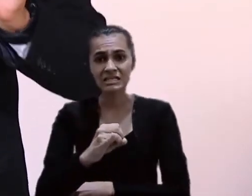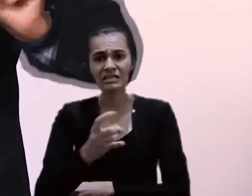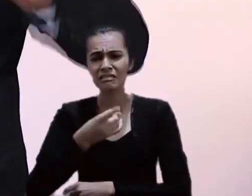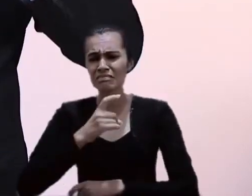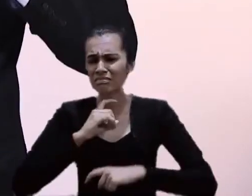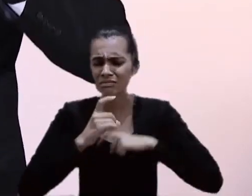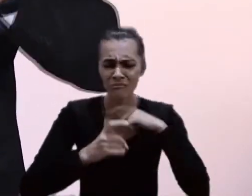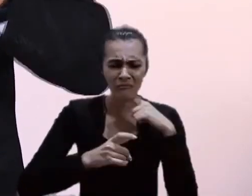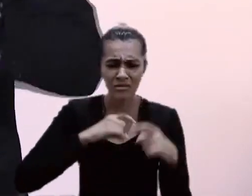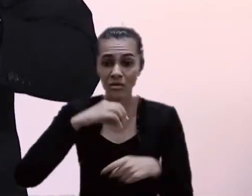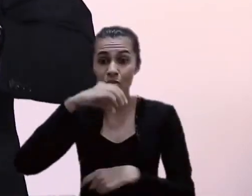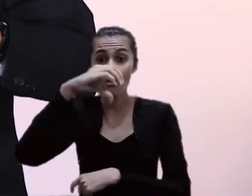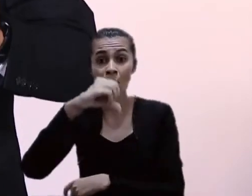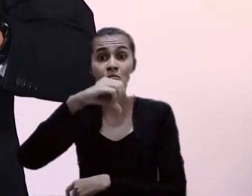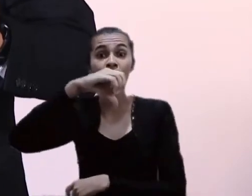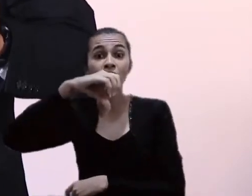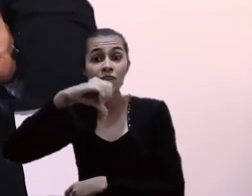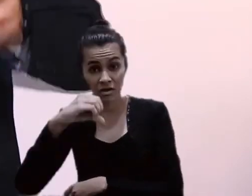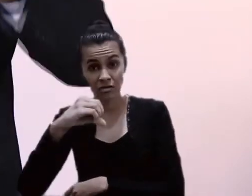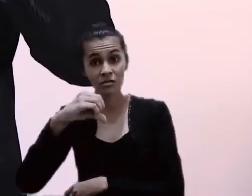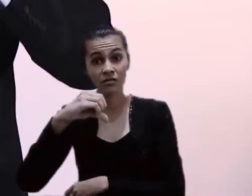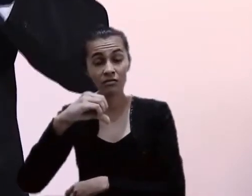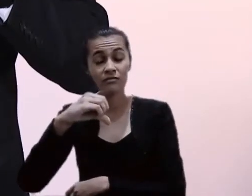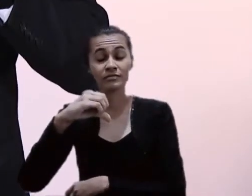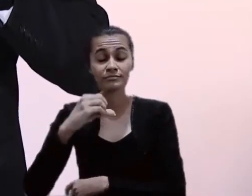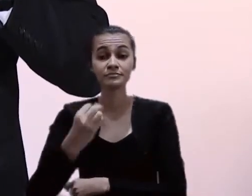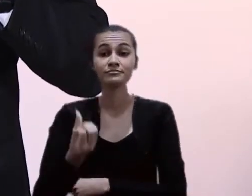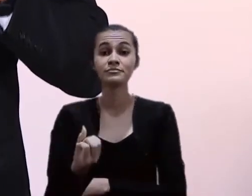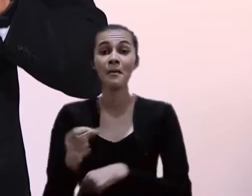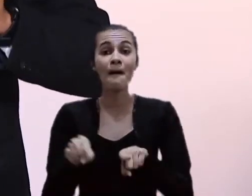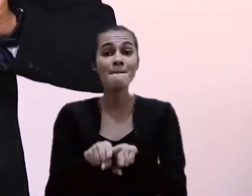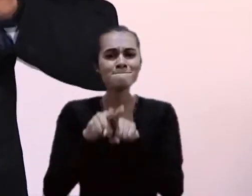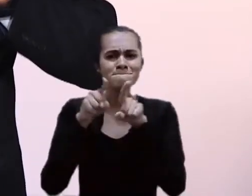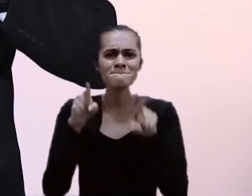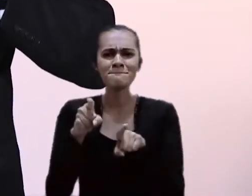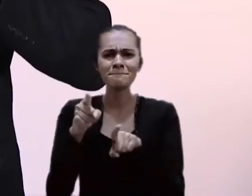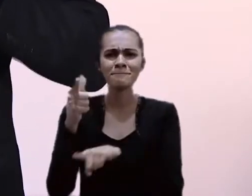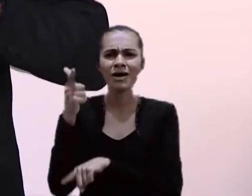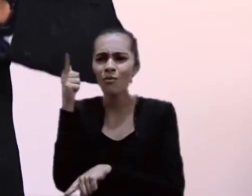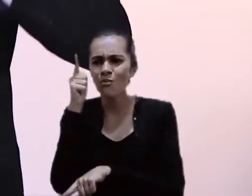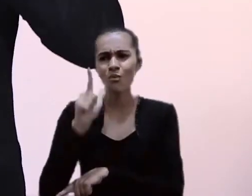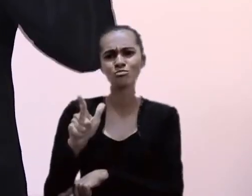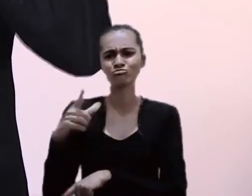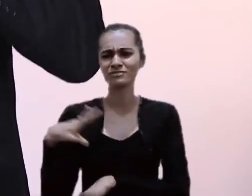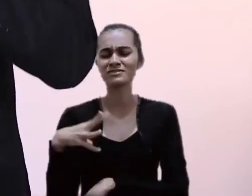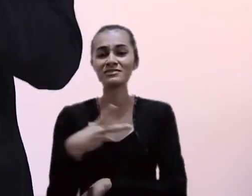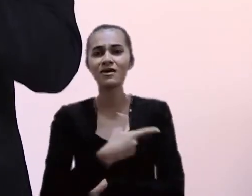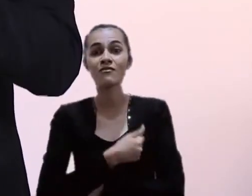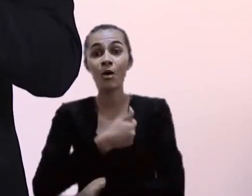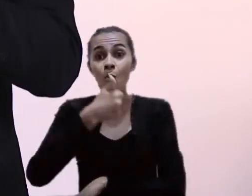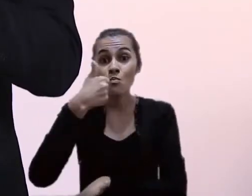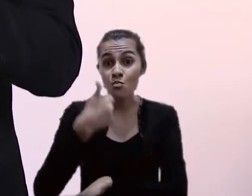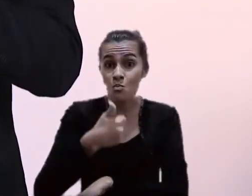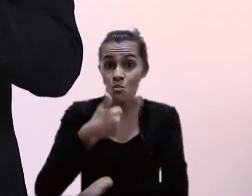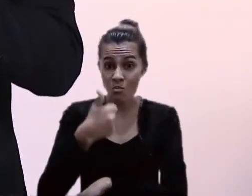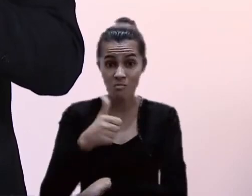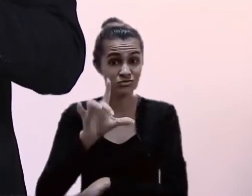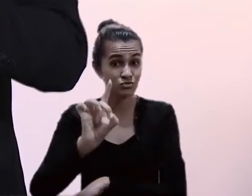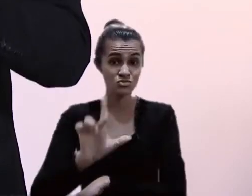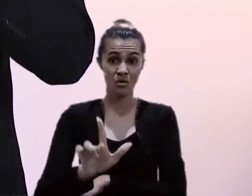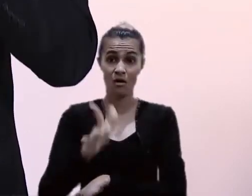99 vezes em cada 100, mas fordes bem-sucedidos em salvar da ruína uma única